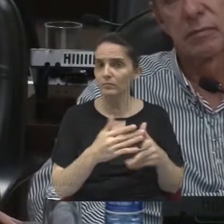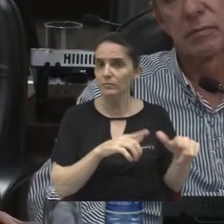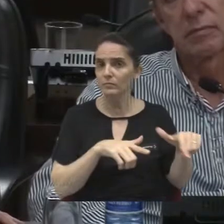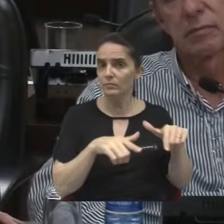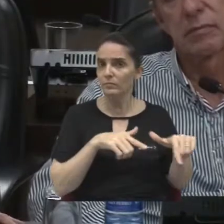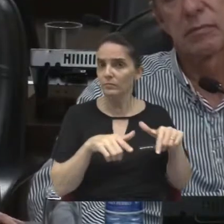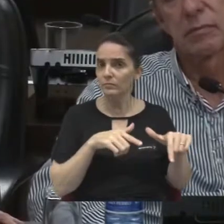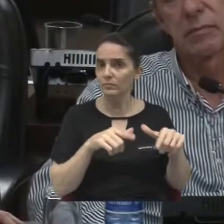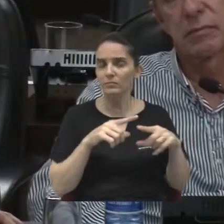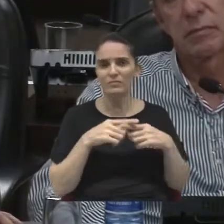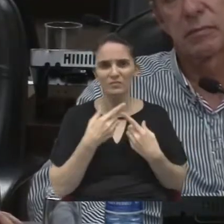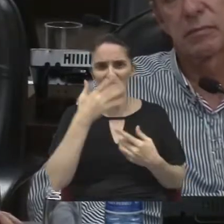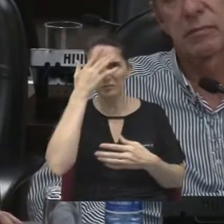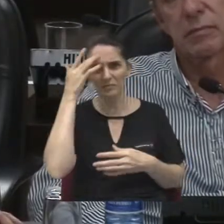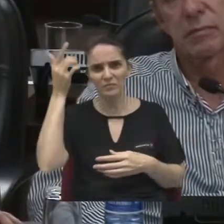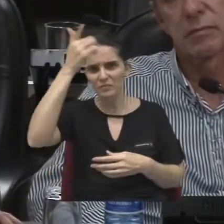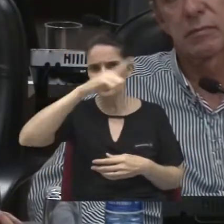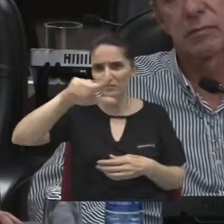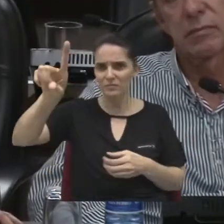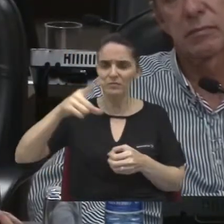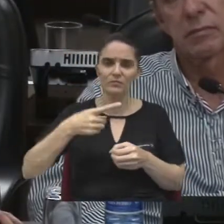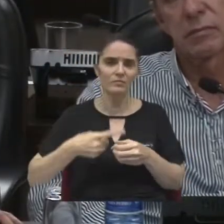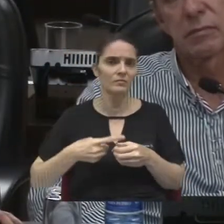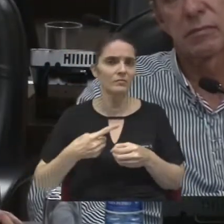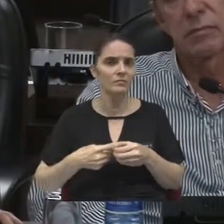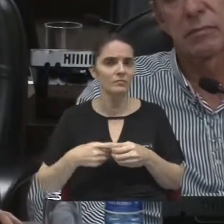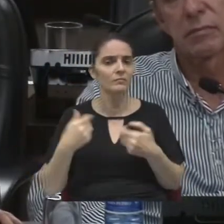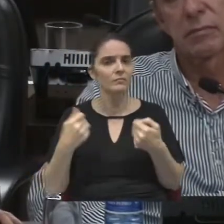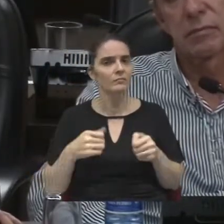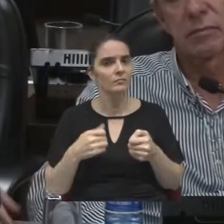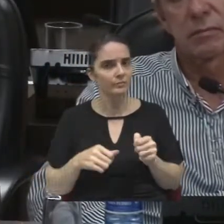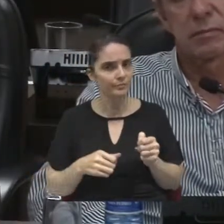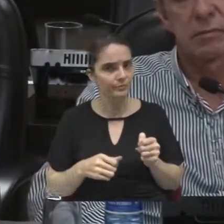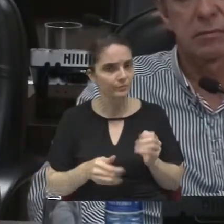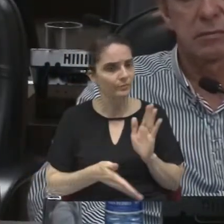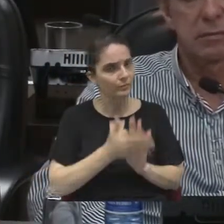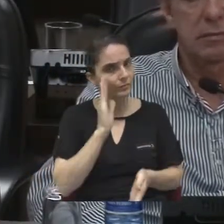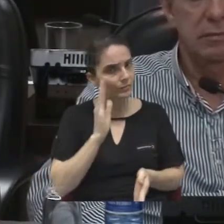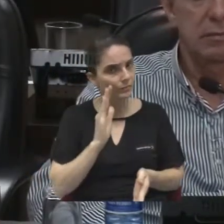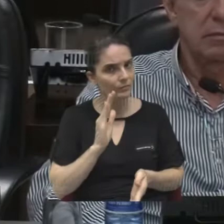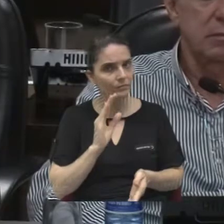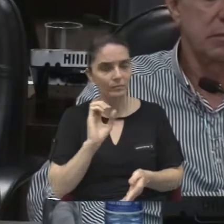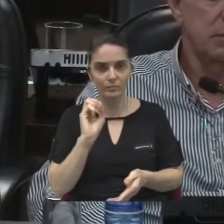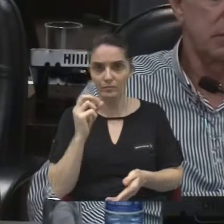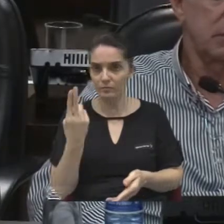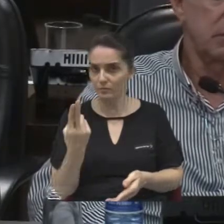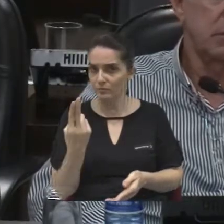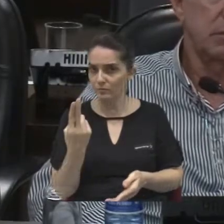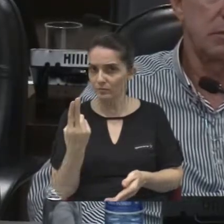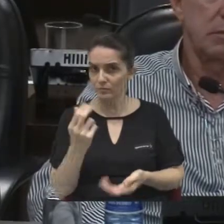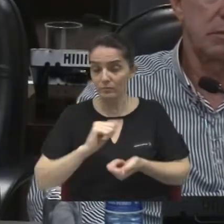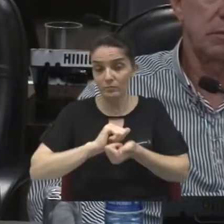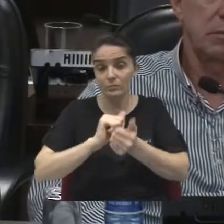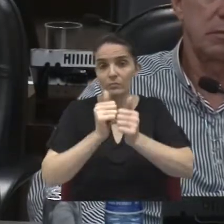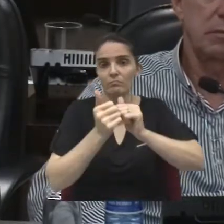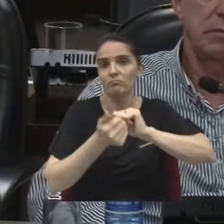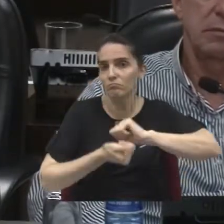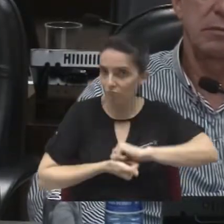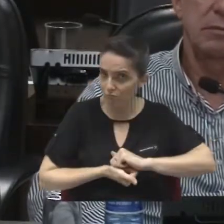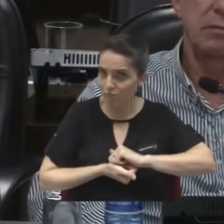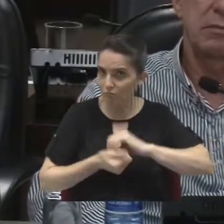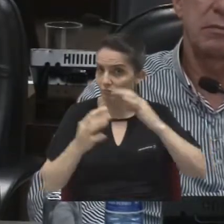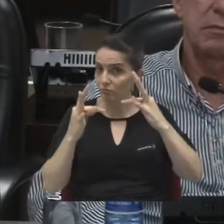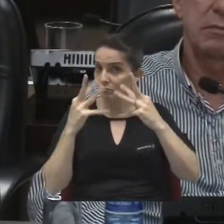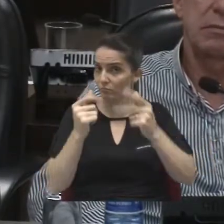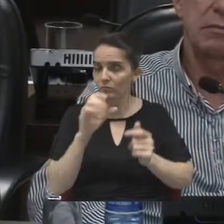Agora, os que são de fora, eles têm que tomar o rumo deles. Ou eles se adaptam ao que